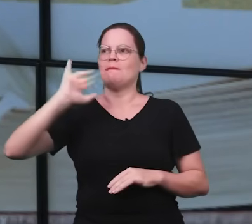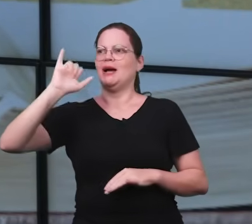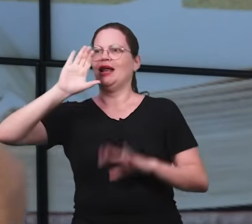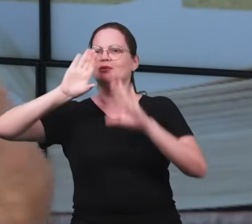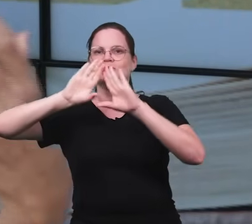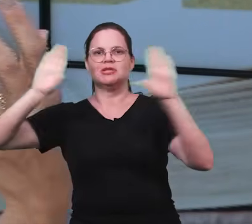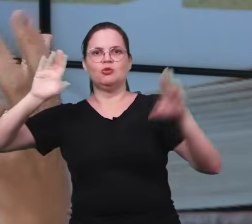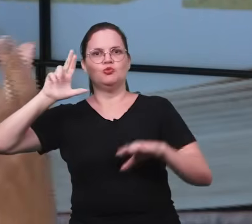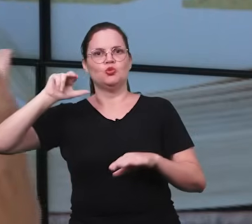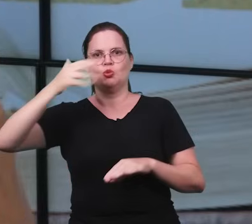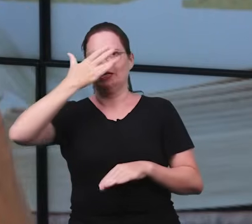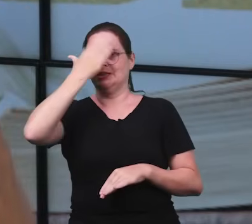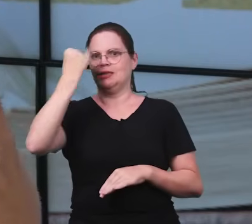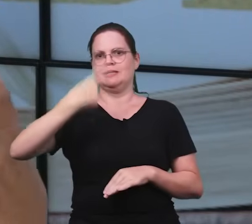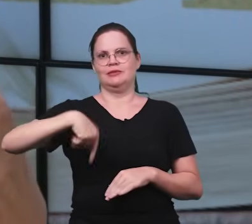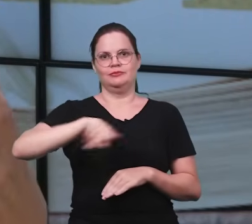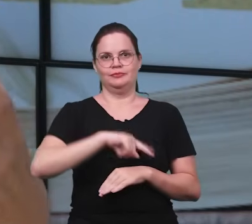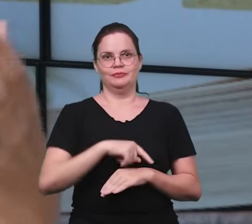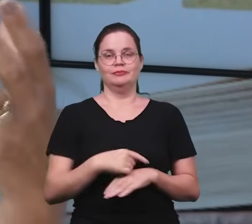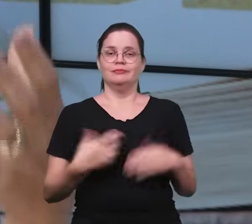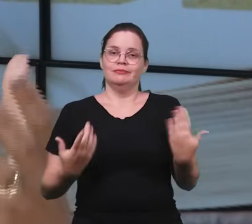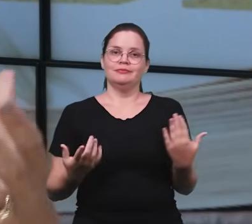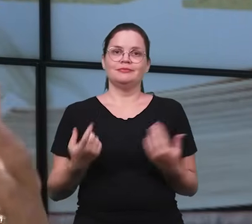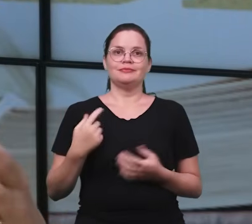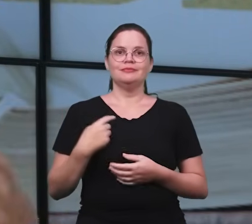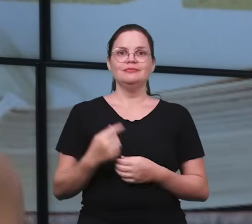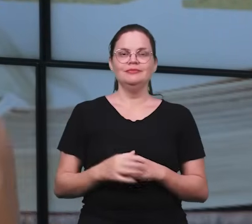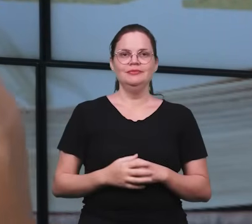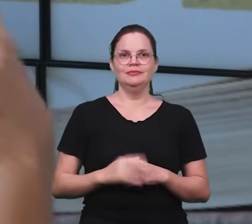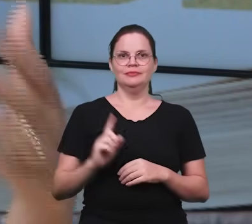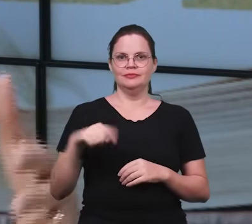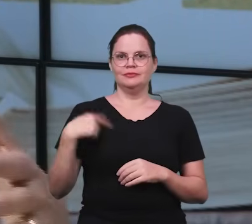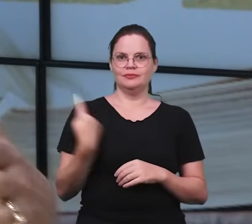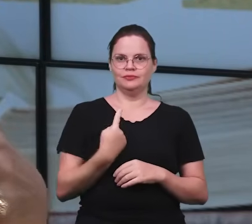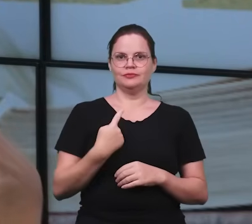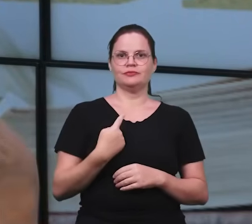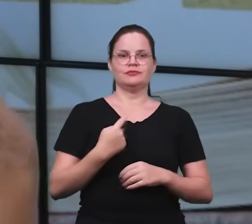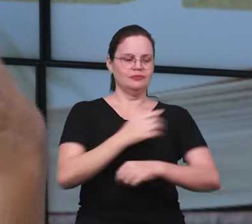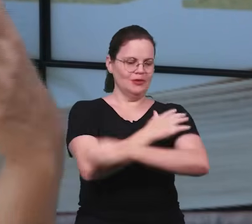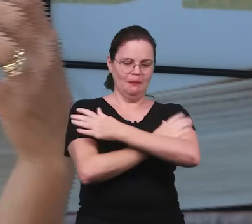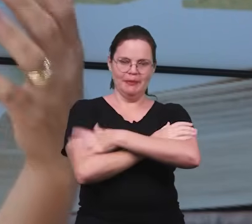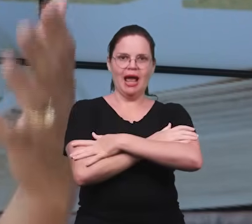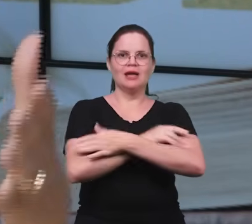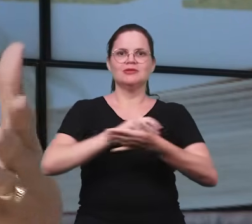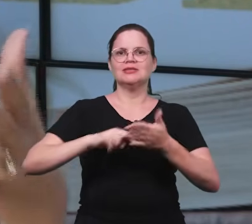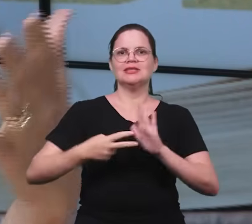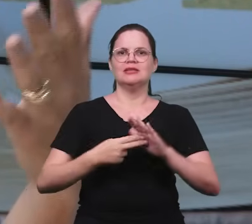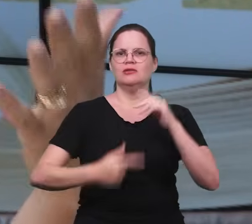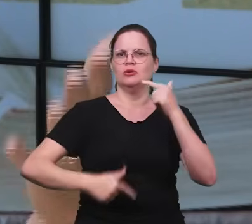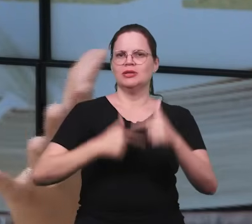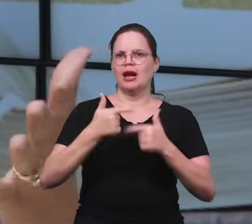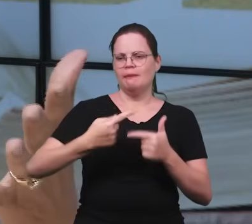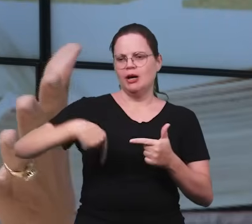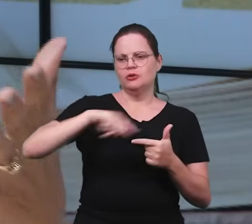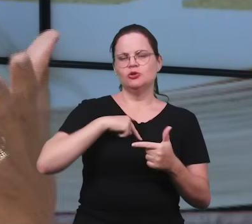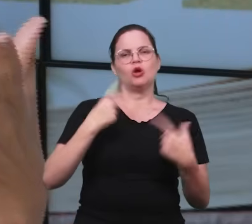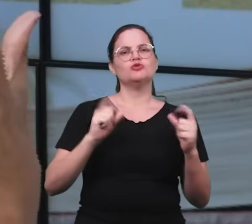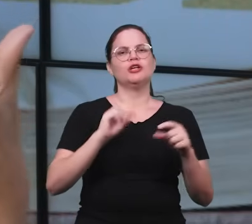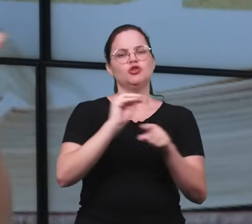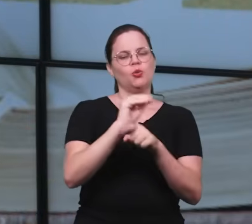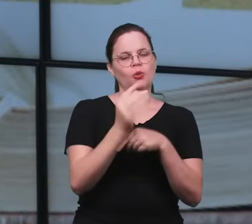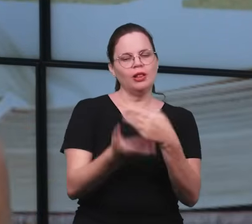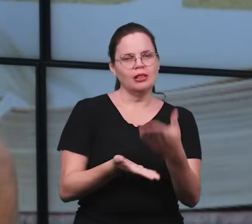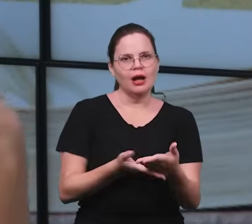Então, que os nossos braços sejam esse ambiente de segurança, de acolhimento, de abraço